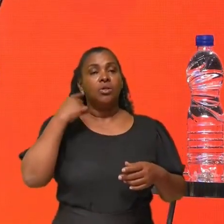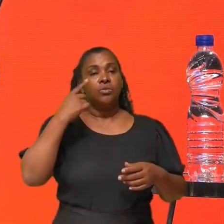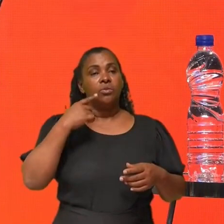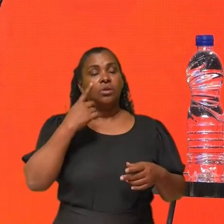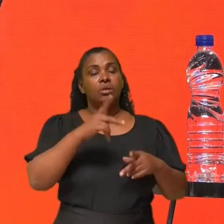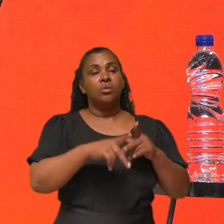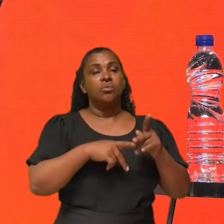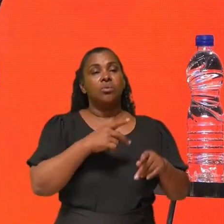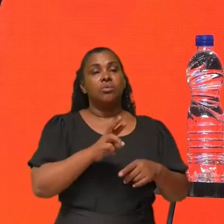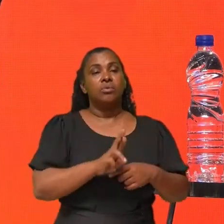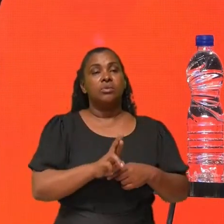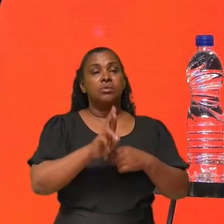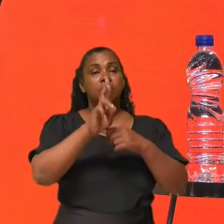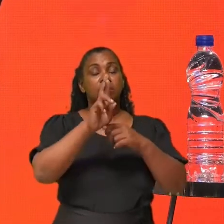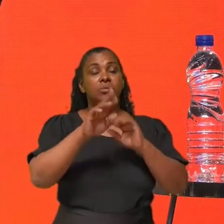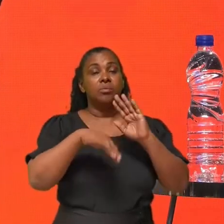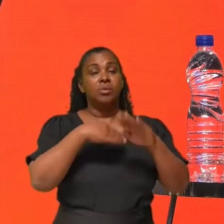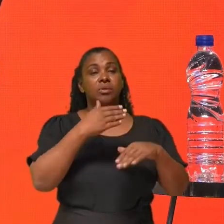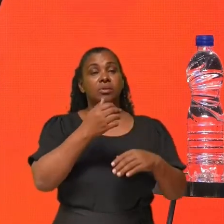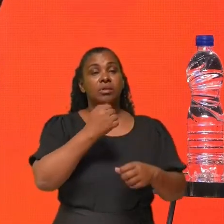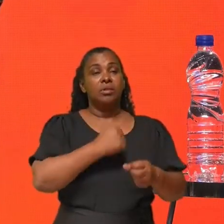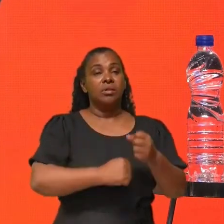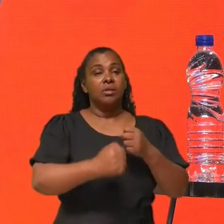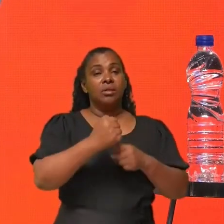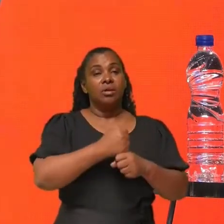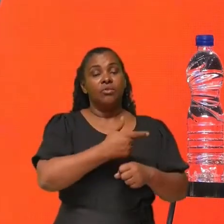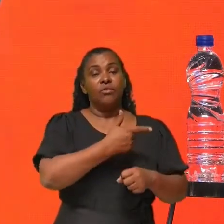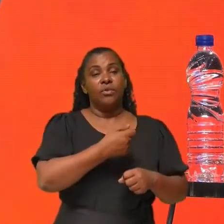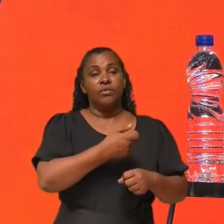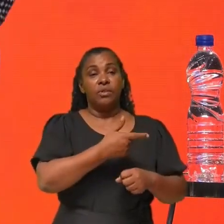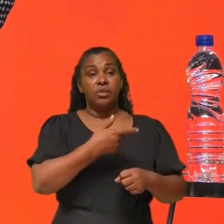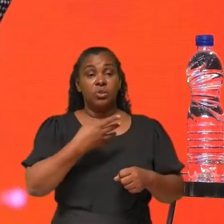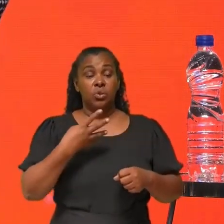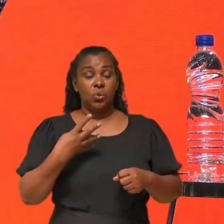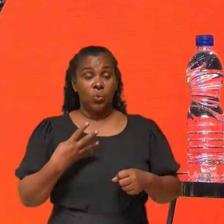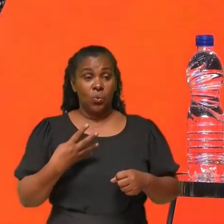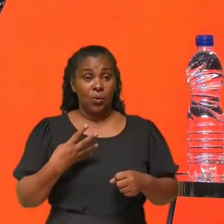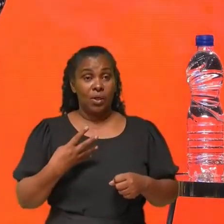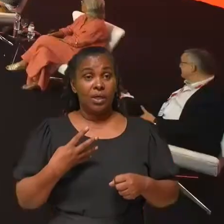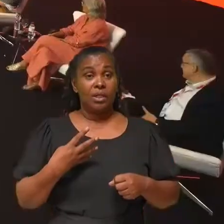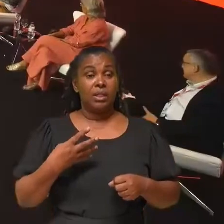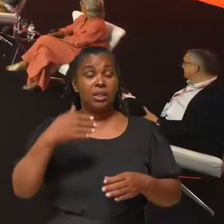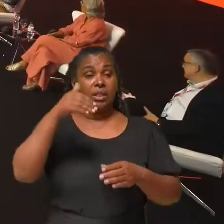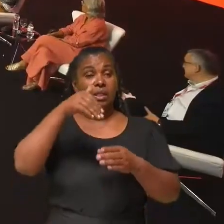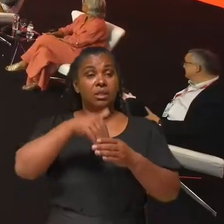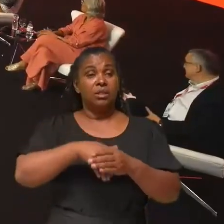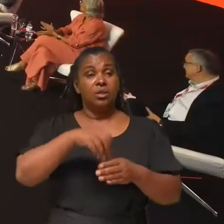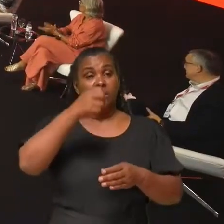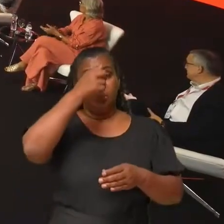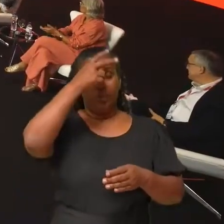de 2024 na eleição para a Prefeitura aí de Natal.